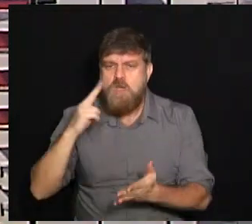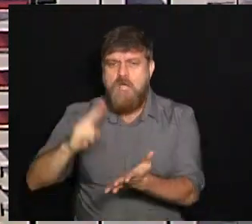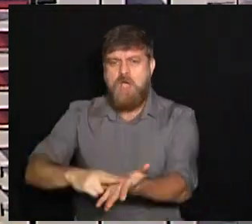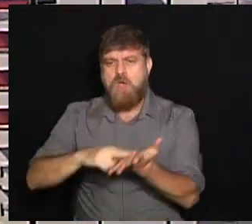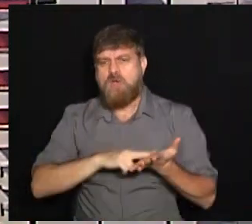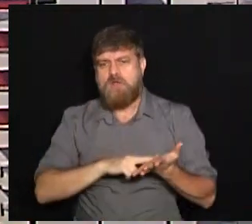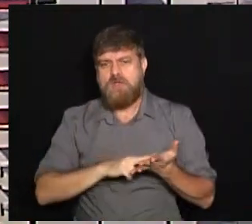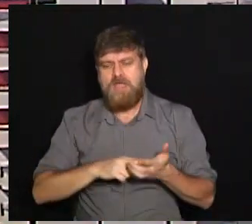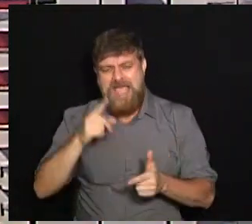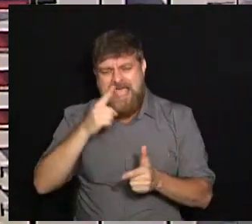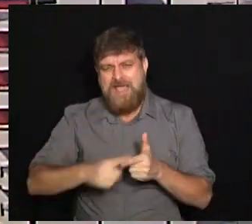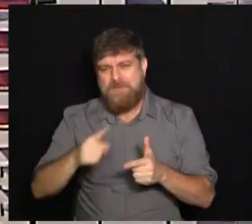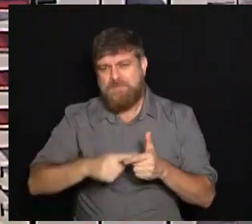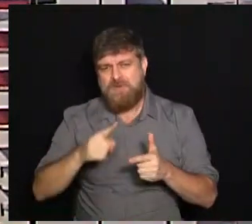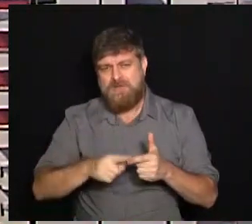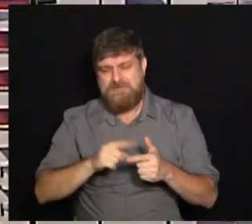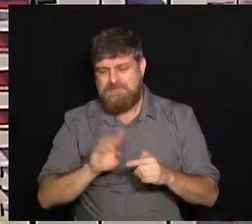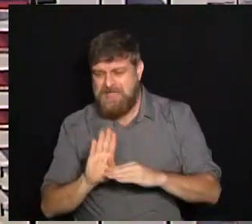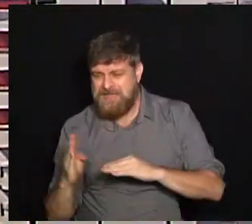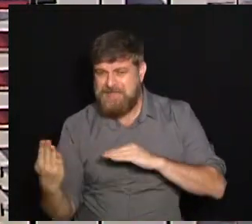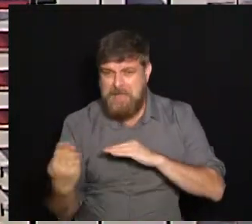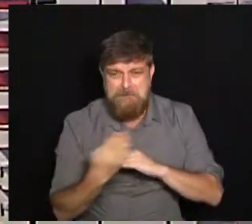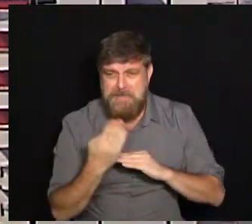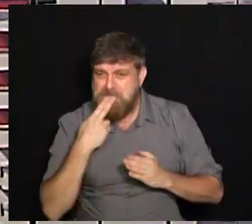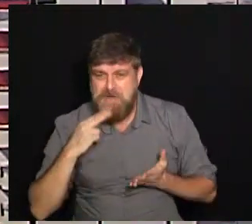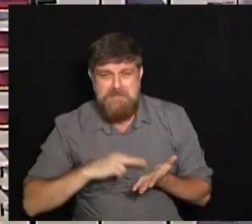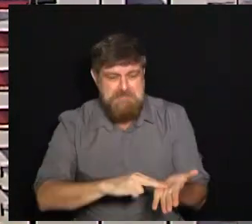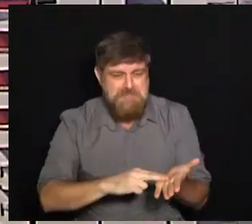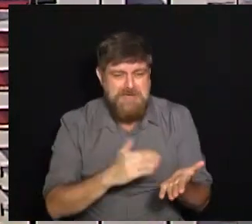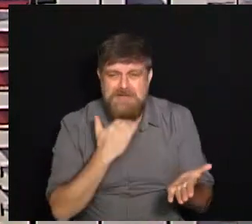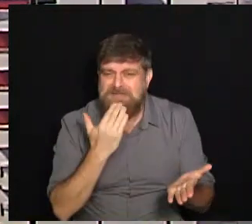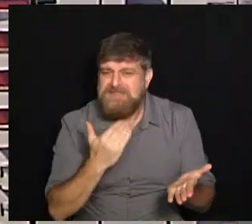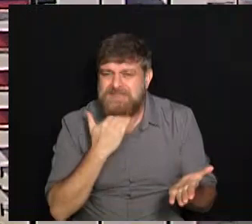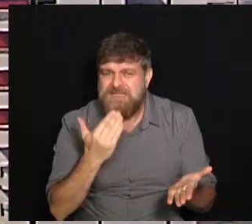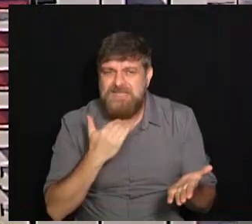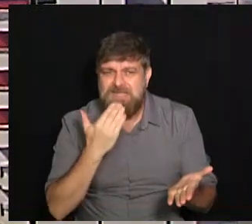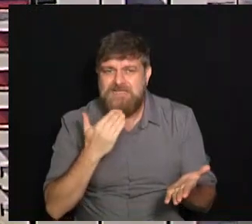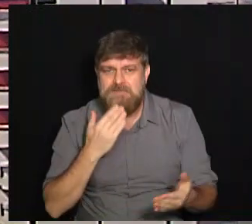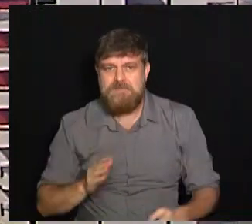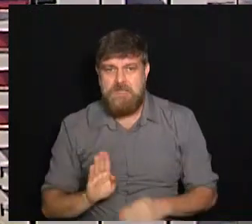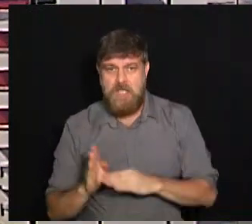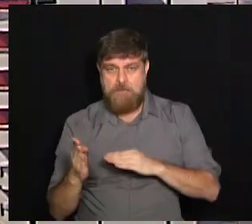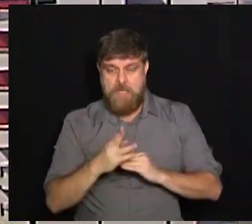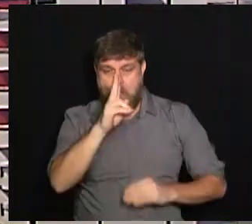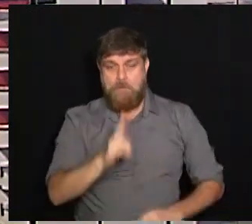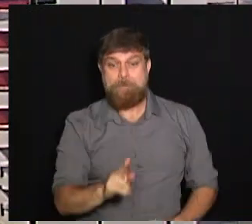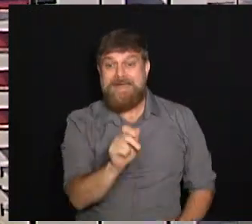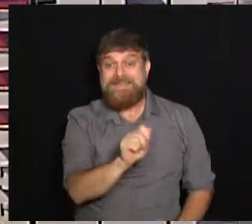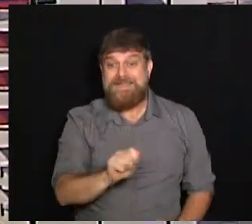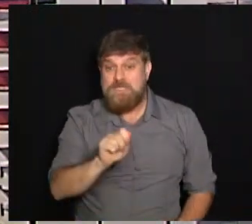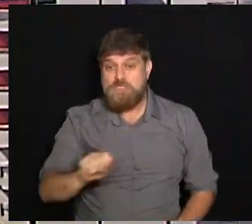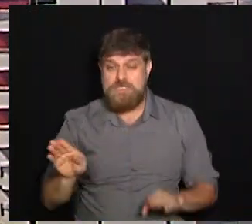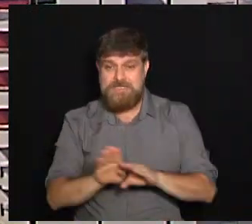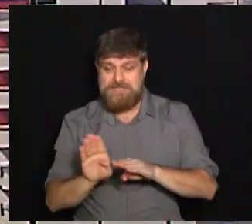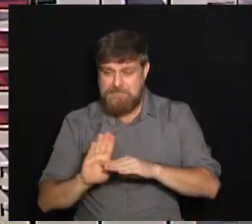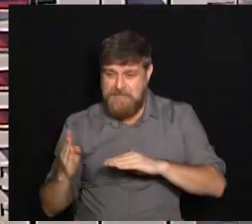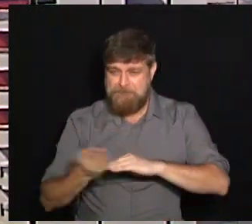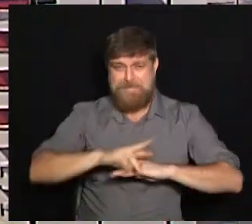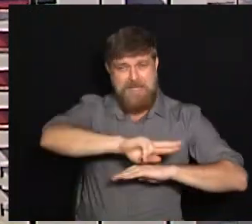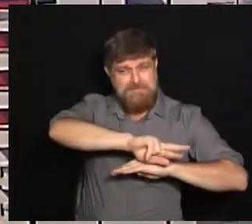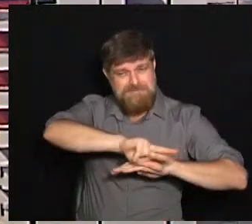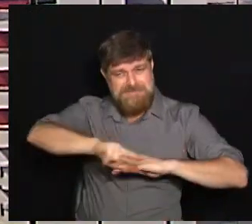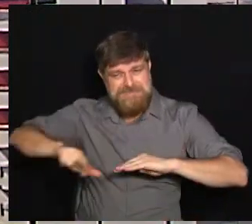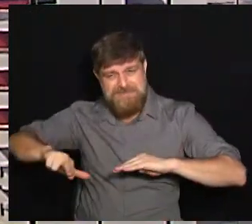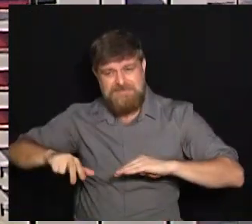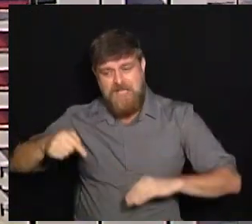para solucionar problemas de faltas de entregas de correspondências na Vila Padre Anchieta e em outros bairros